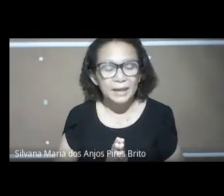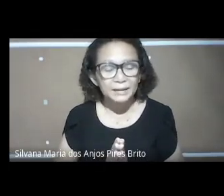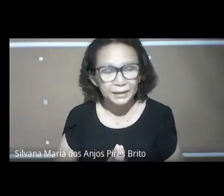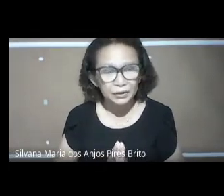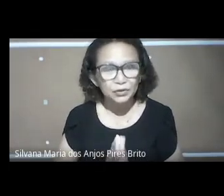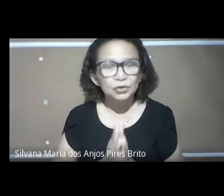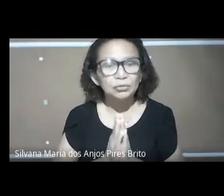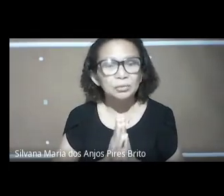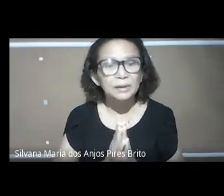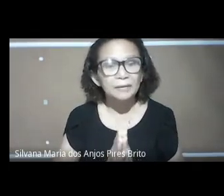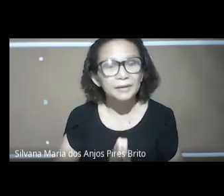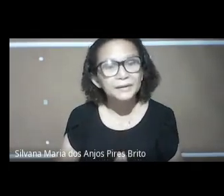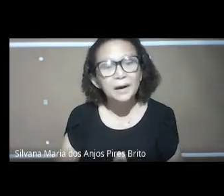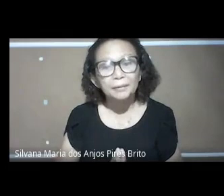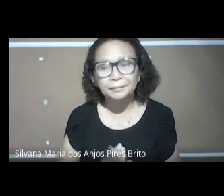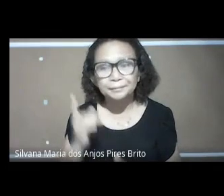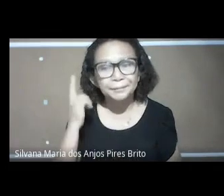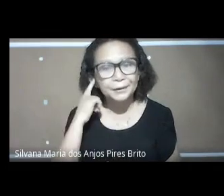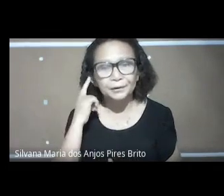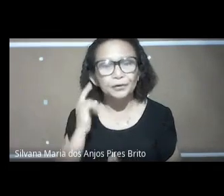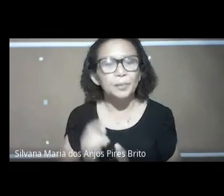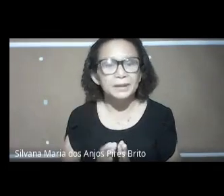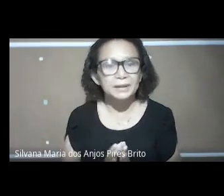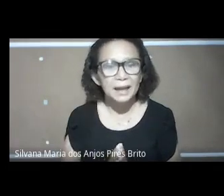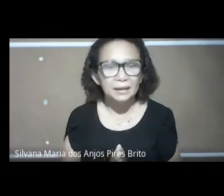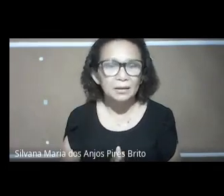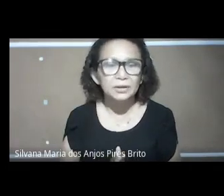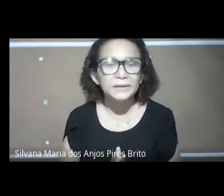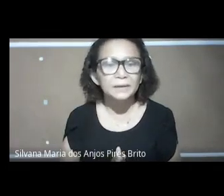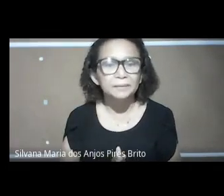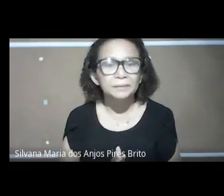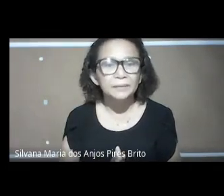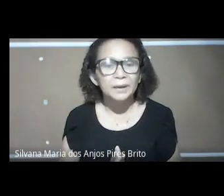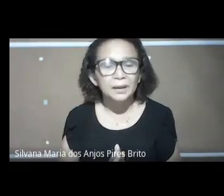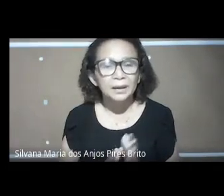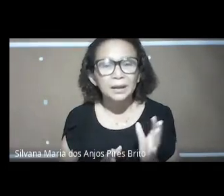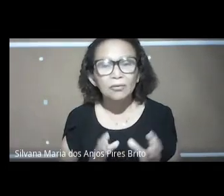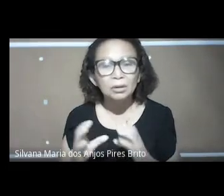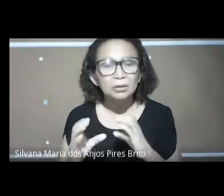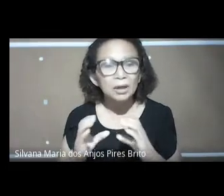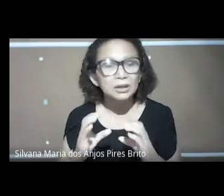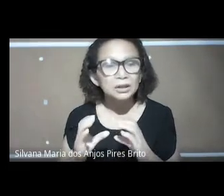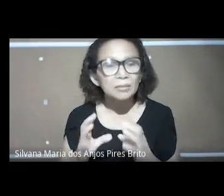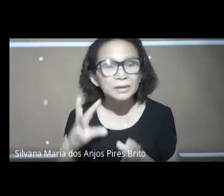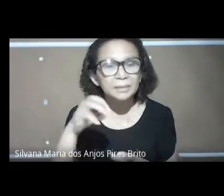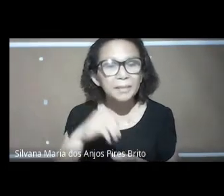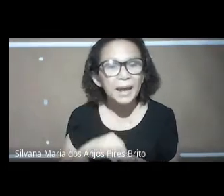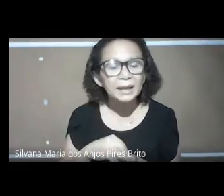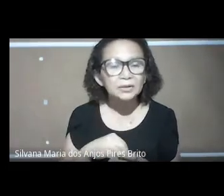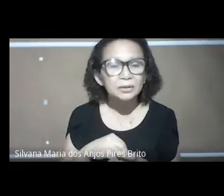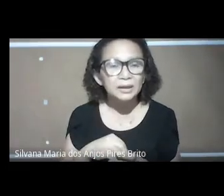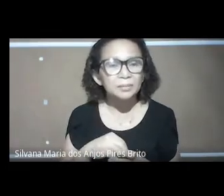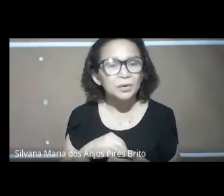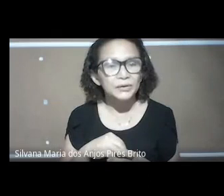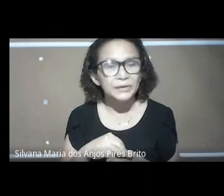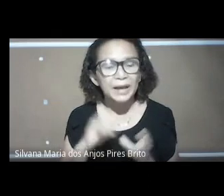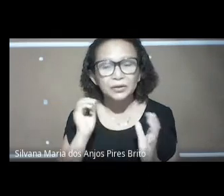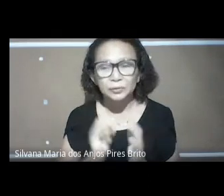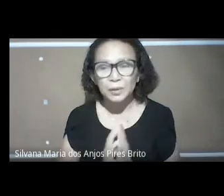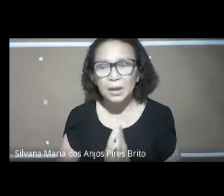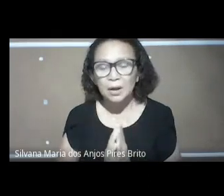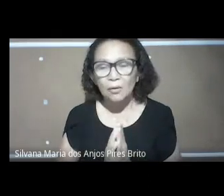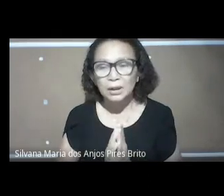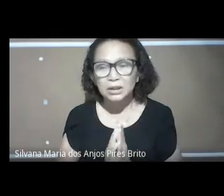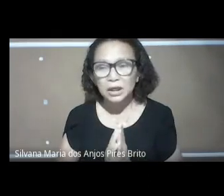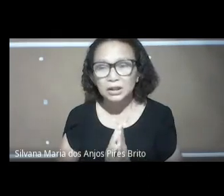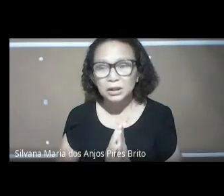Eu preciso da visão, eu não vou precisar da audição. E quando nós estamos imersos nesse